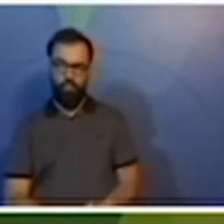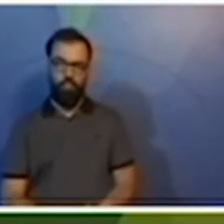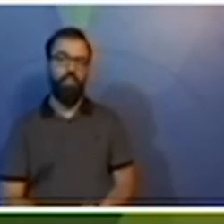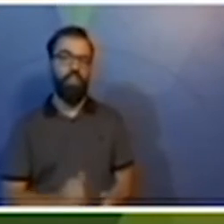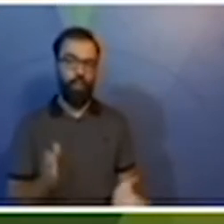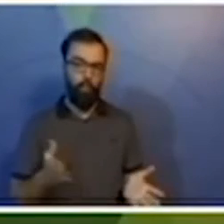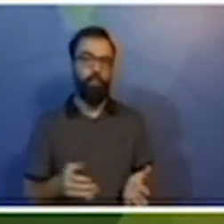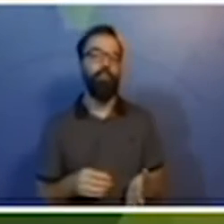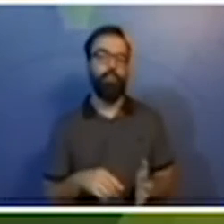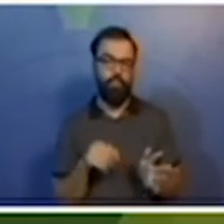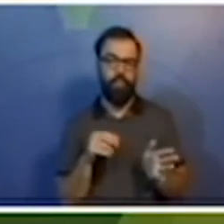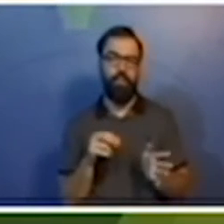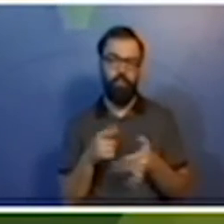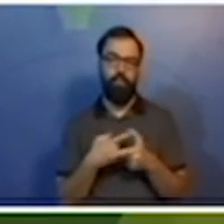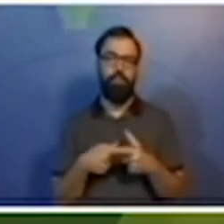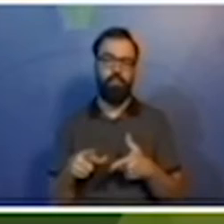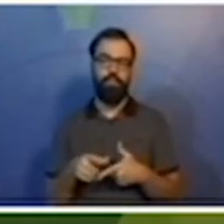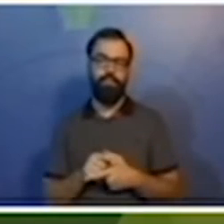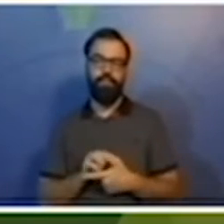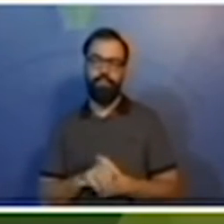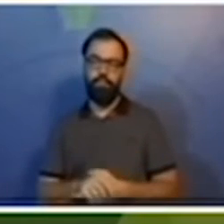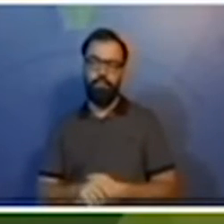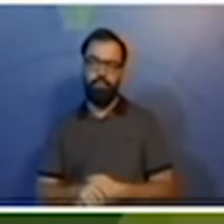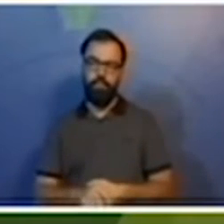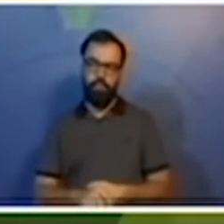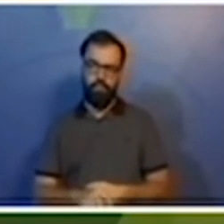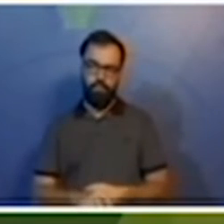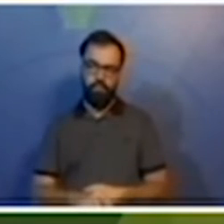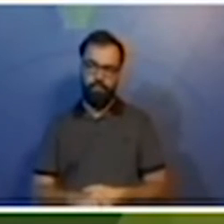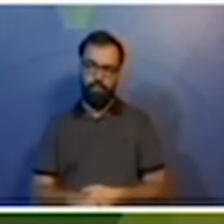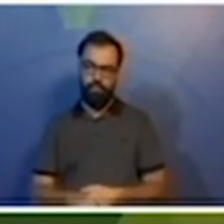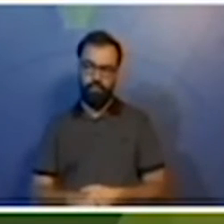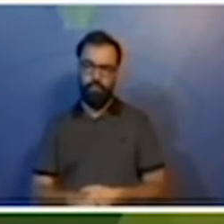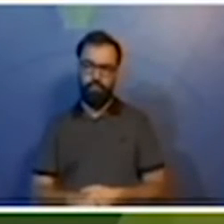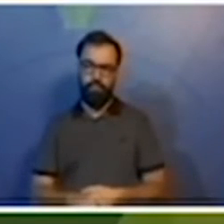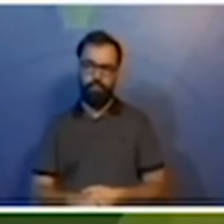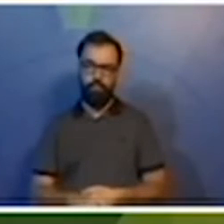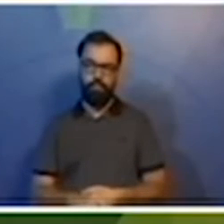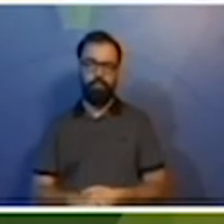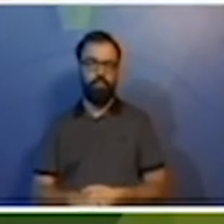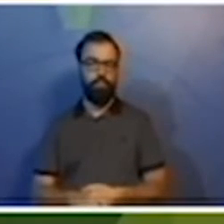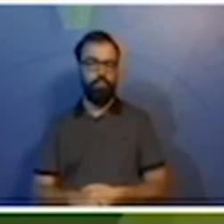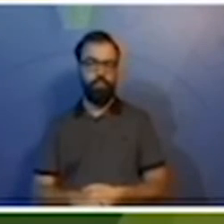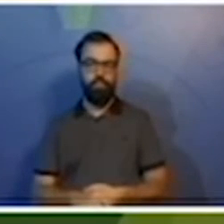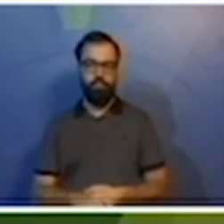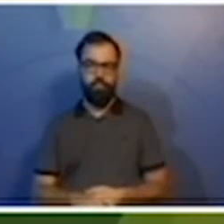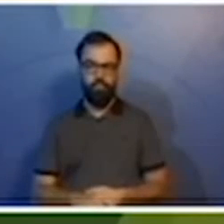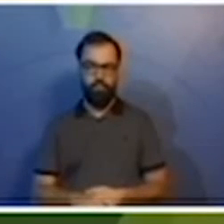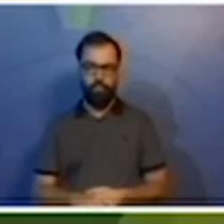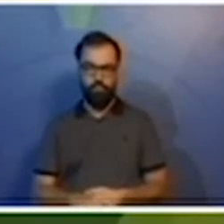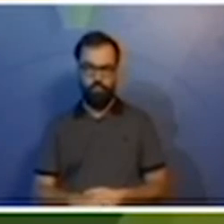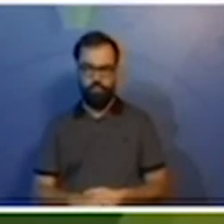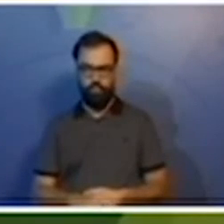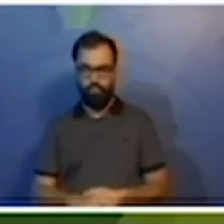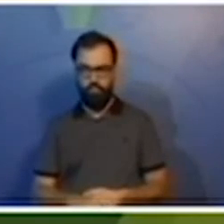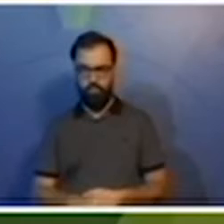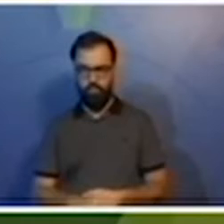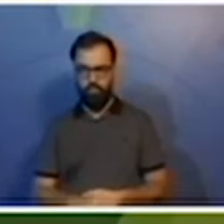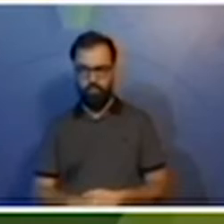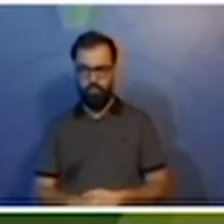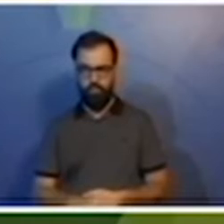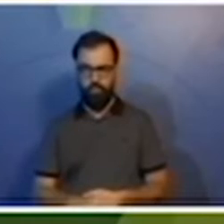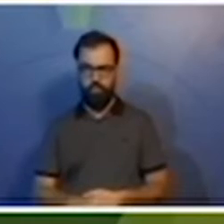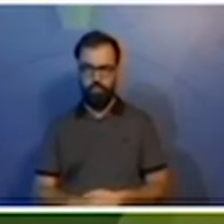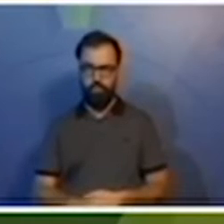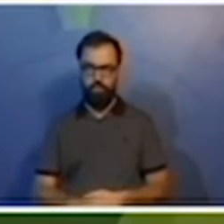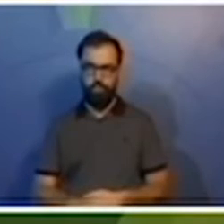agora a gente volta para o nosso problema. Quanto mede um ângulo cuja medida do suplemento em graus é o quintuplo da medida